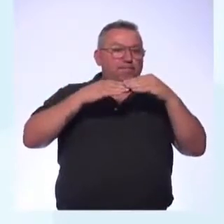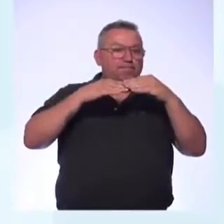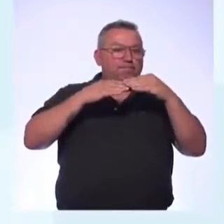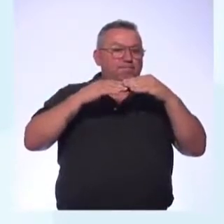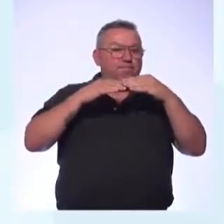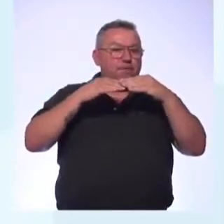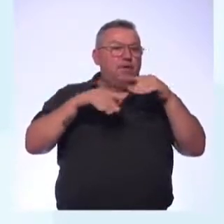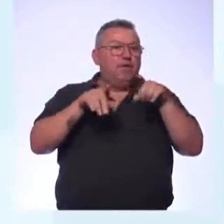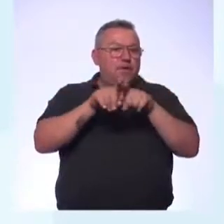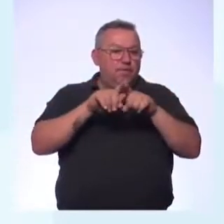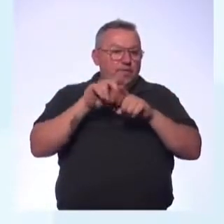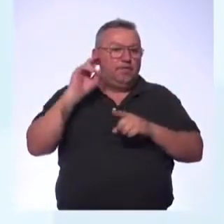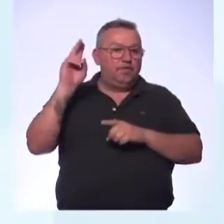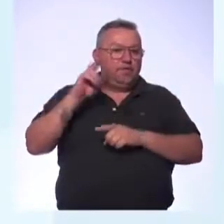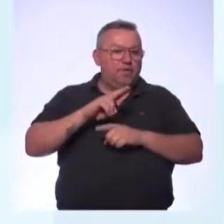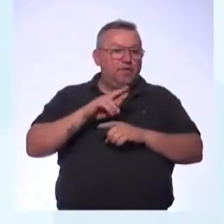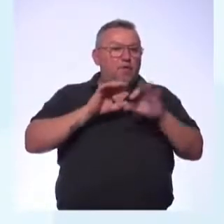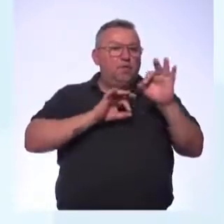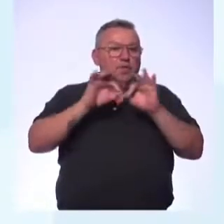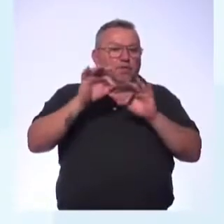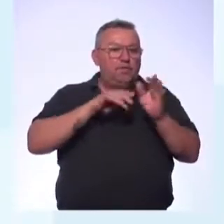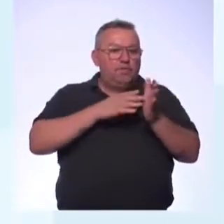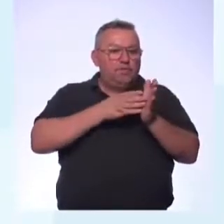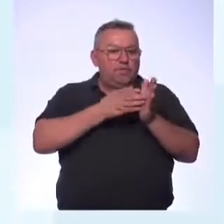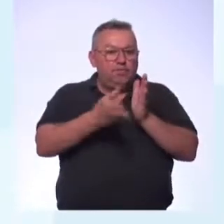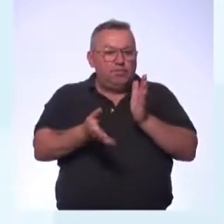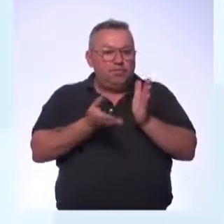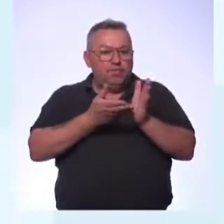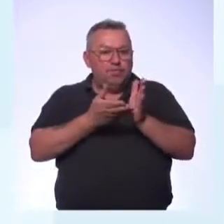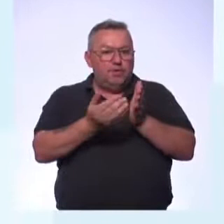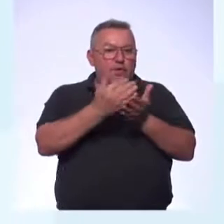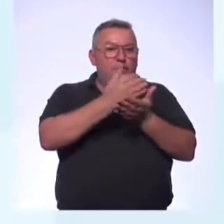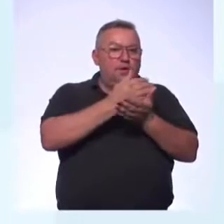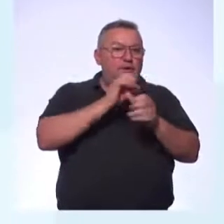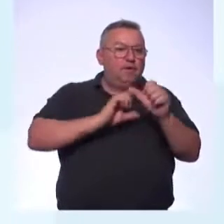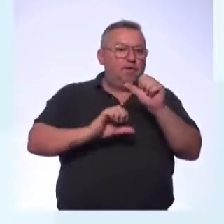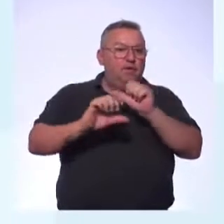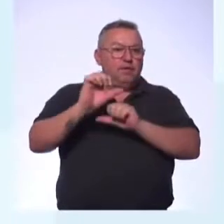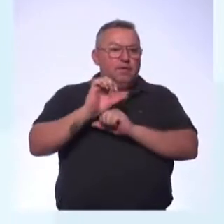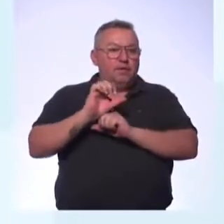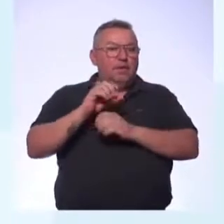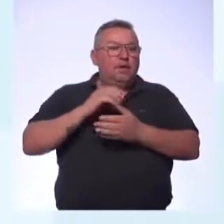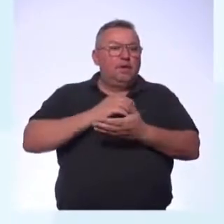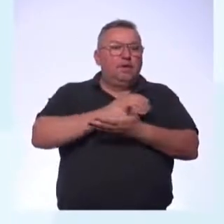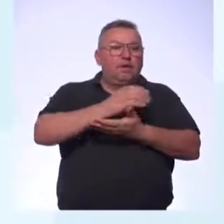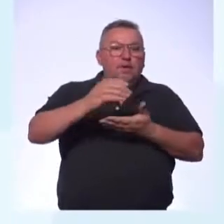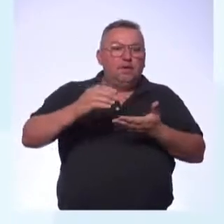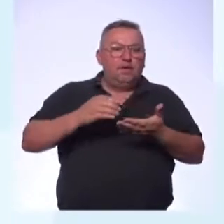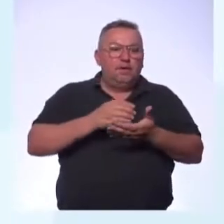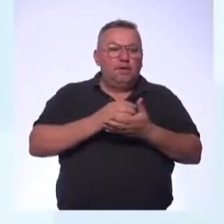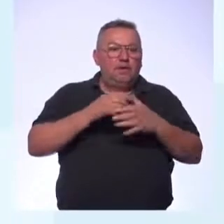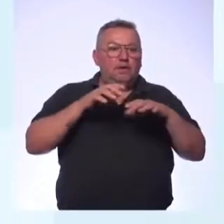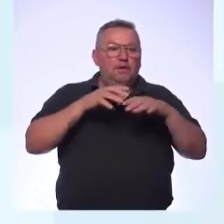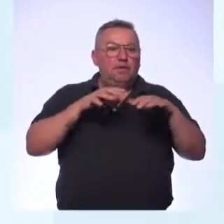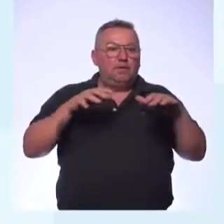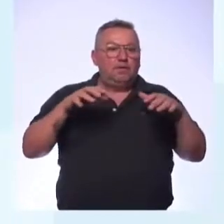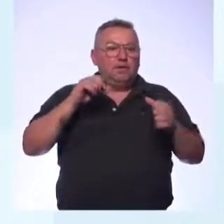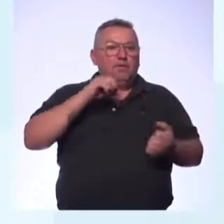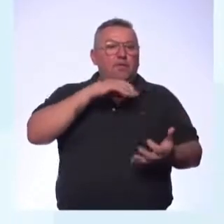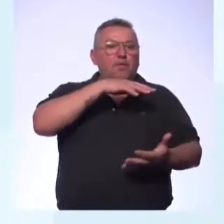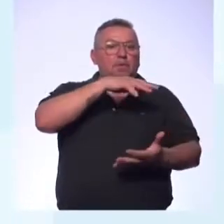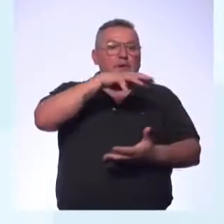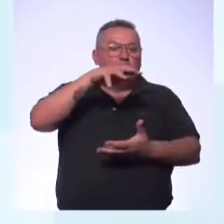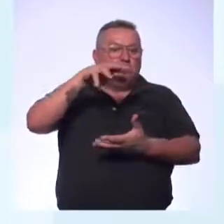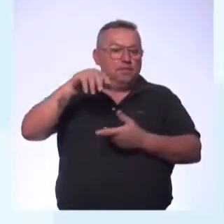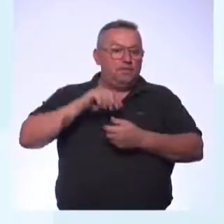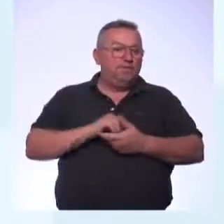placas tectônicas, movimentos convergentes, divergentes e transformantes, e o mapa das atividades sísmicas